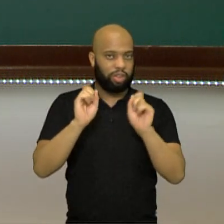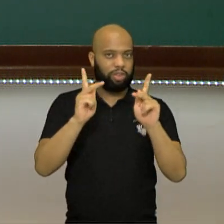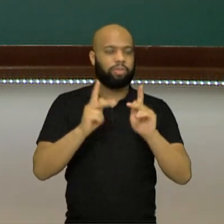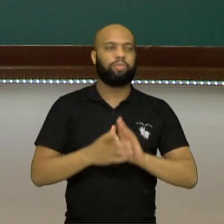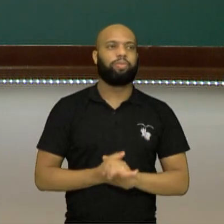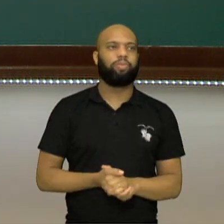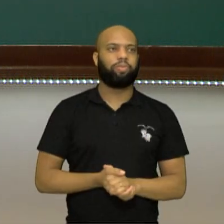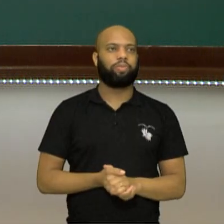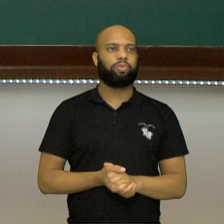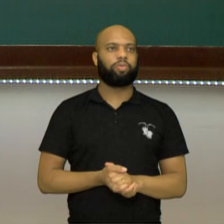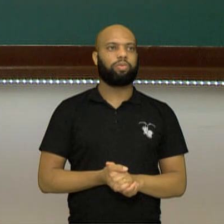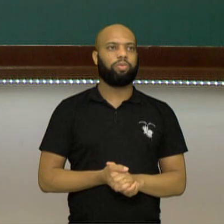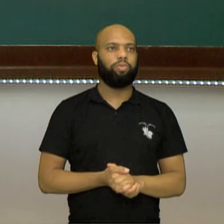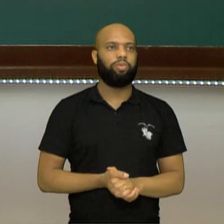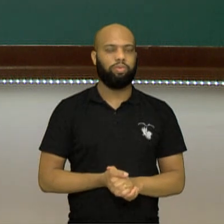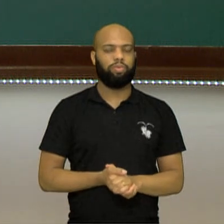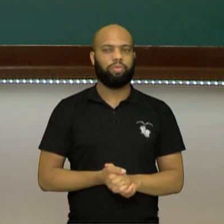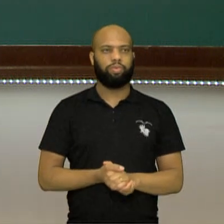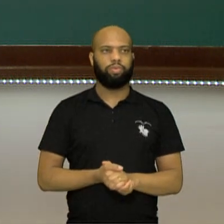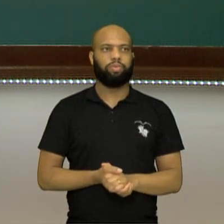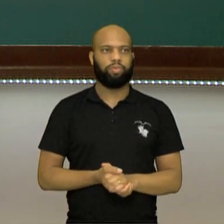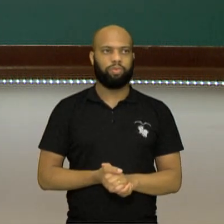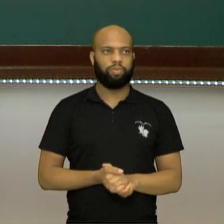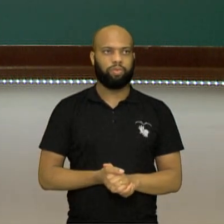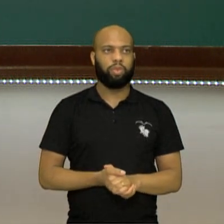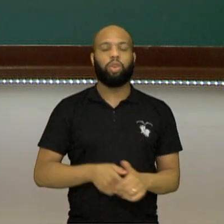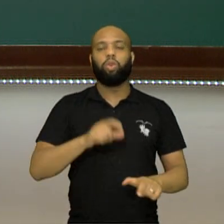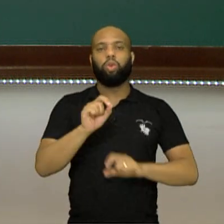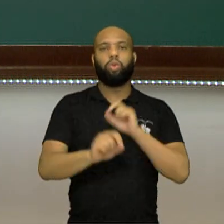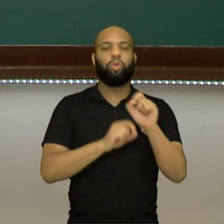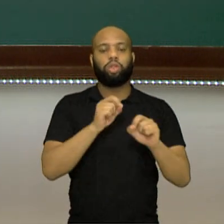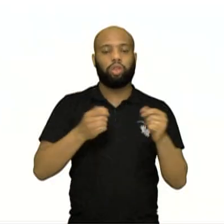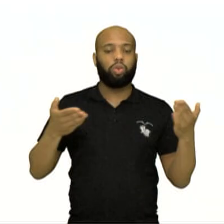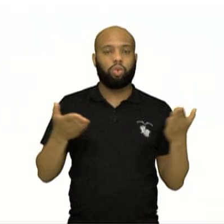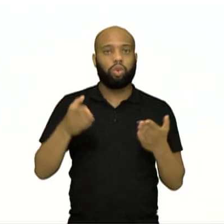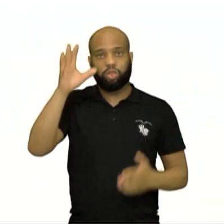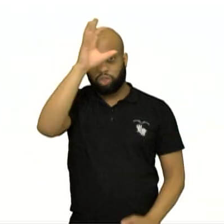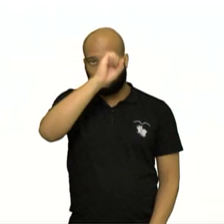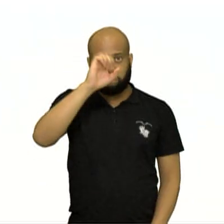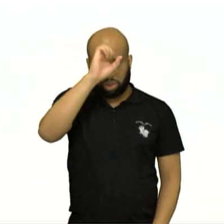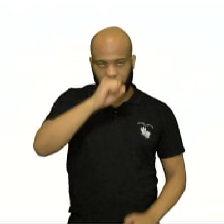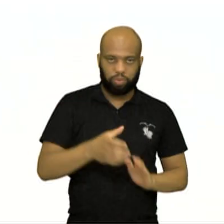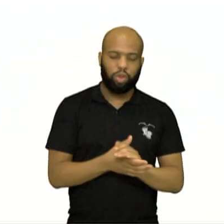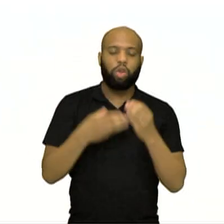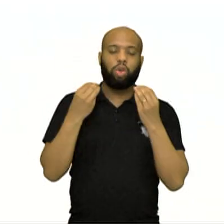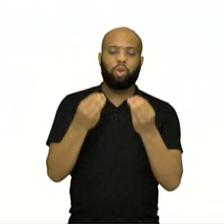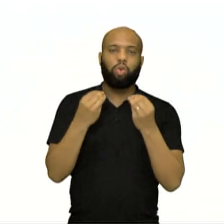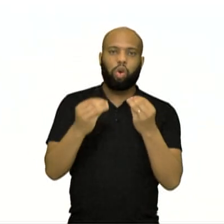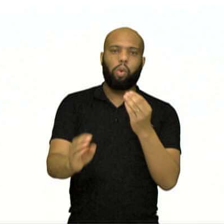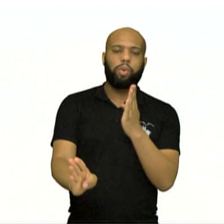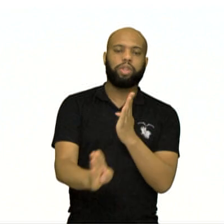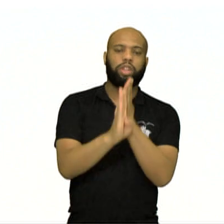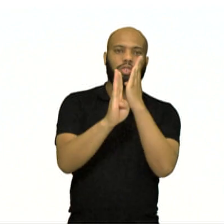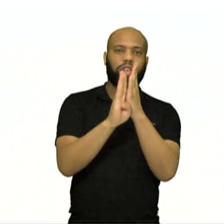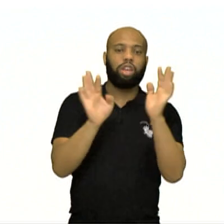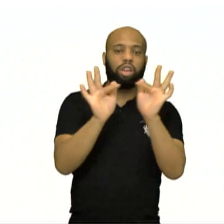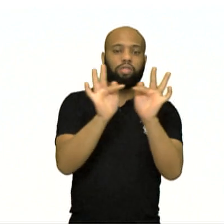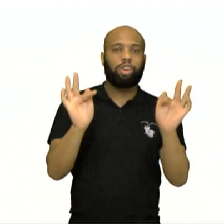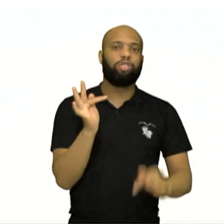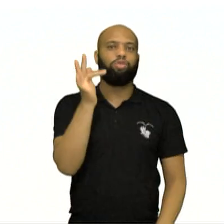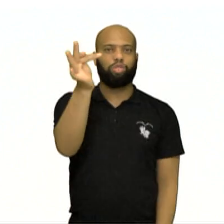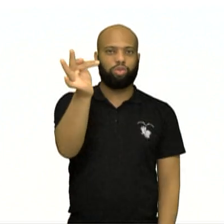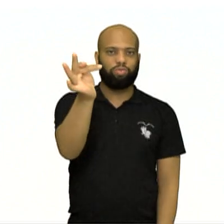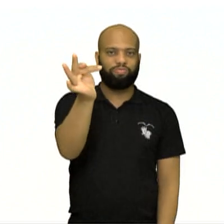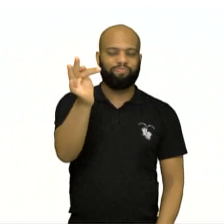é isso, gente. What did we study today? O que nós estudamos hoje foi como identificar frases no futuro com will e